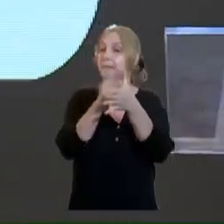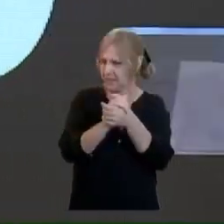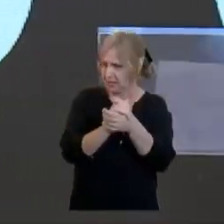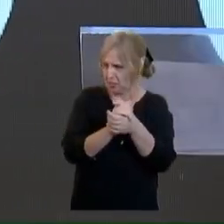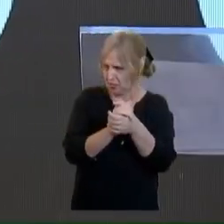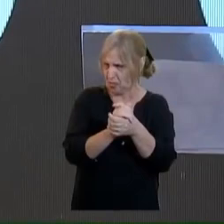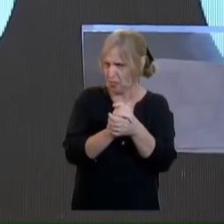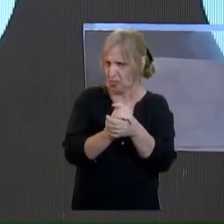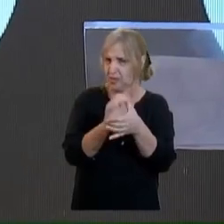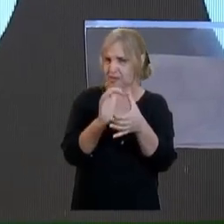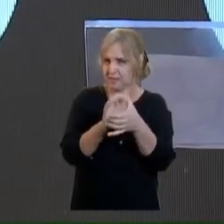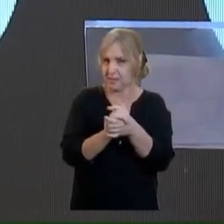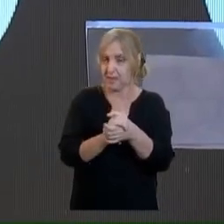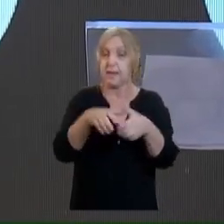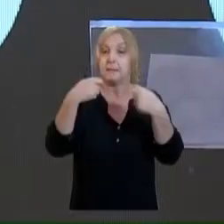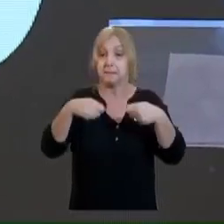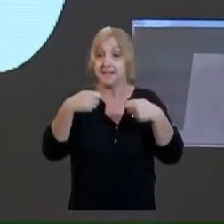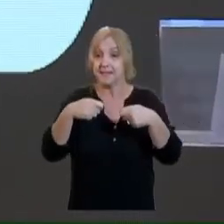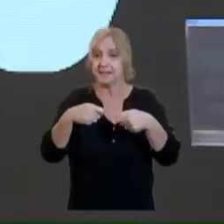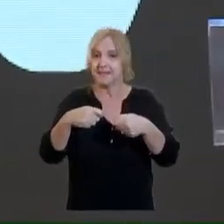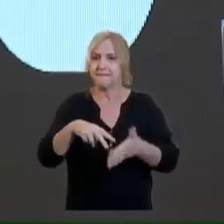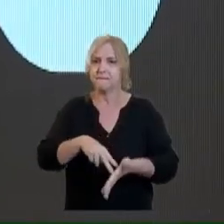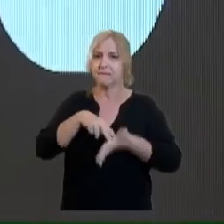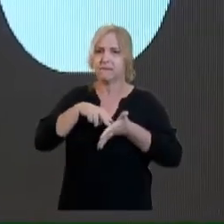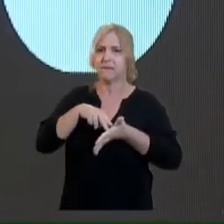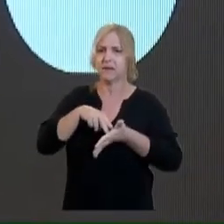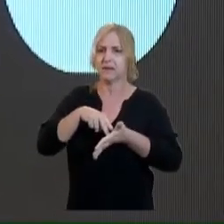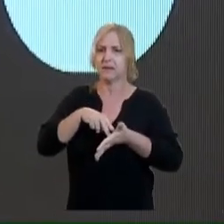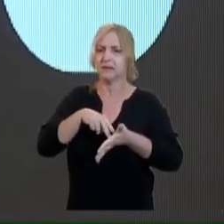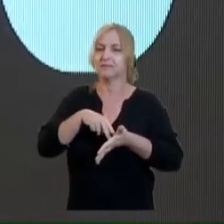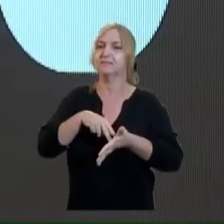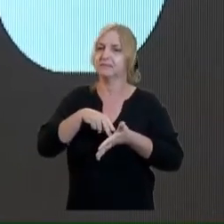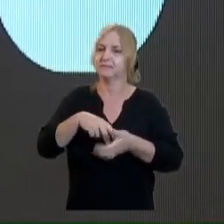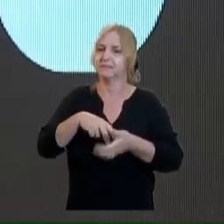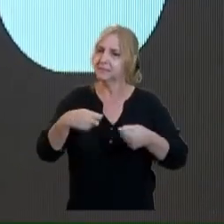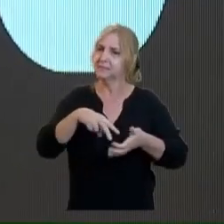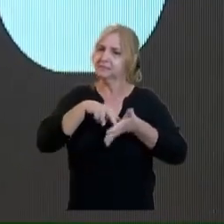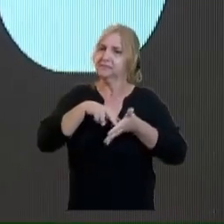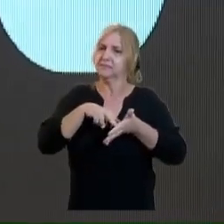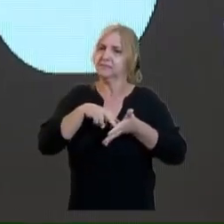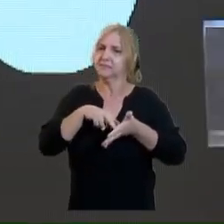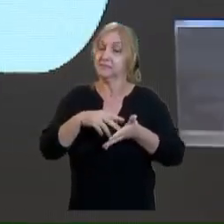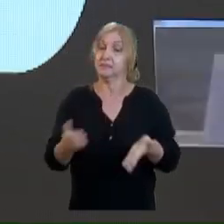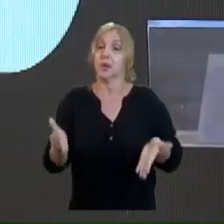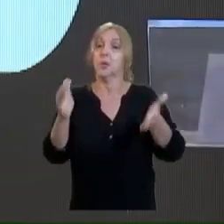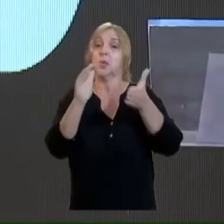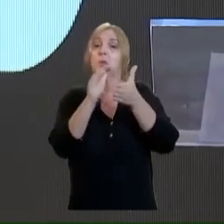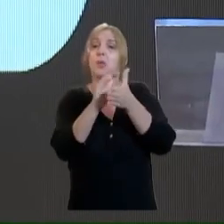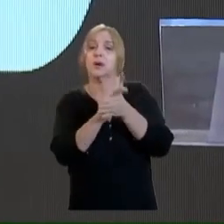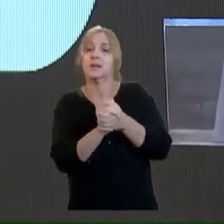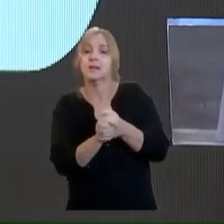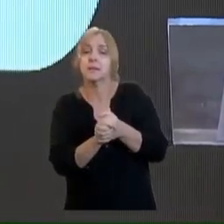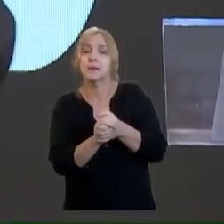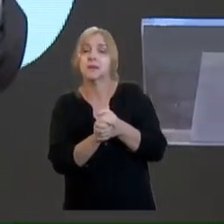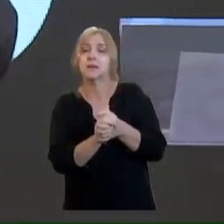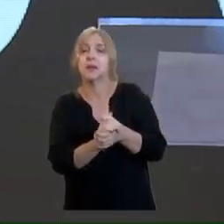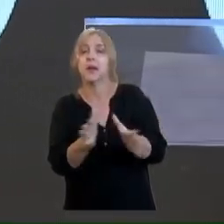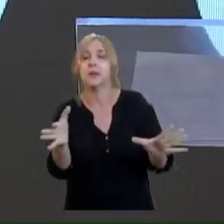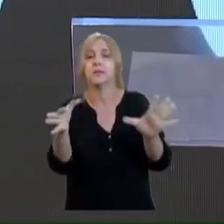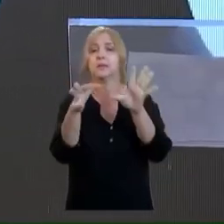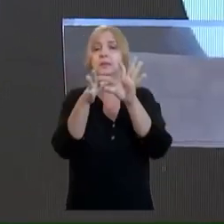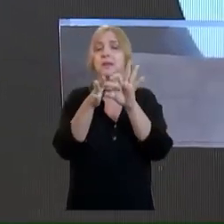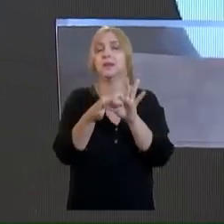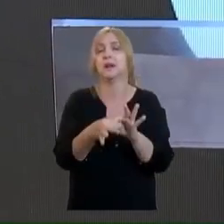ter, o casamento tem que ter uma estrutura. Tem que ter estrutura. Por que que o casamento é um pacto, é uma